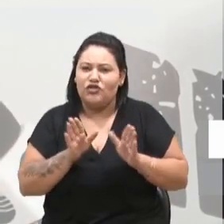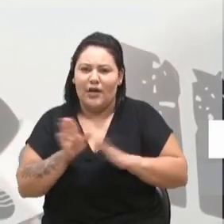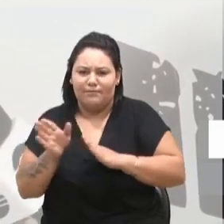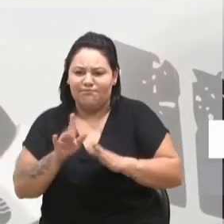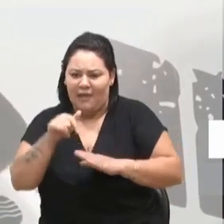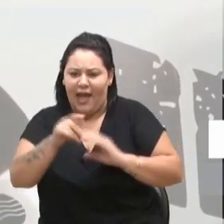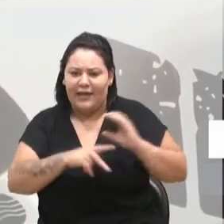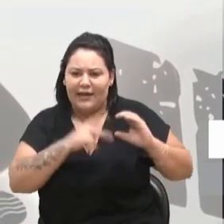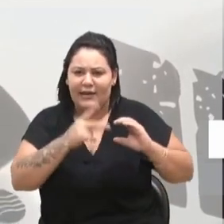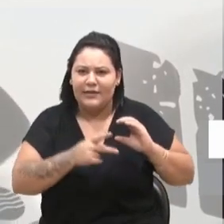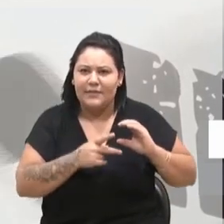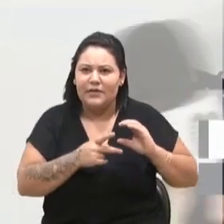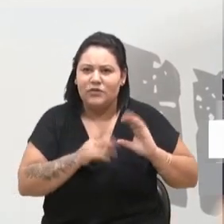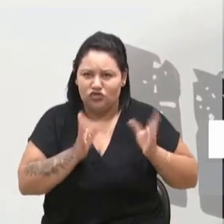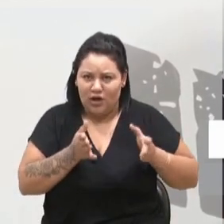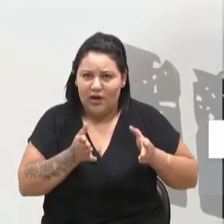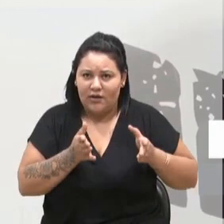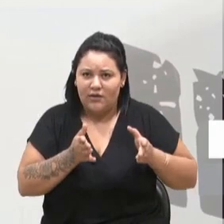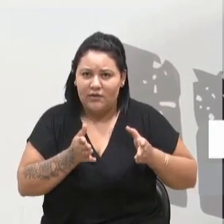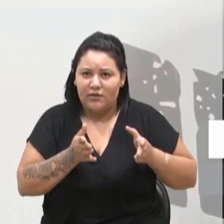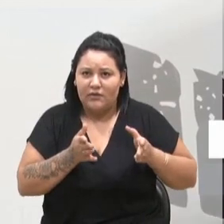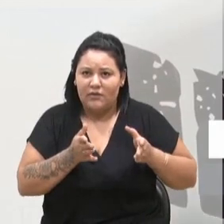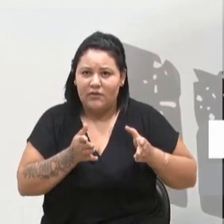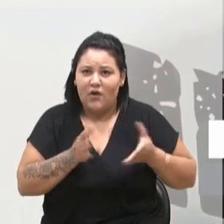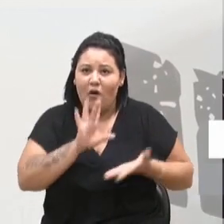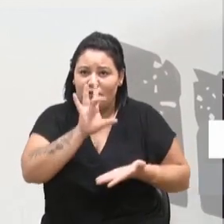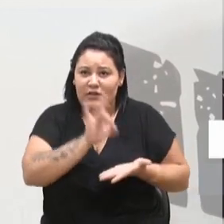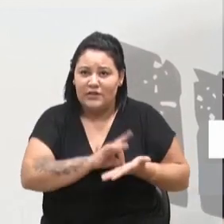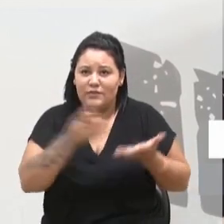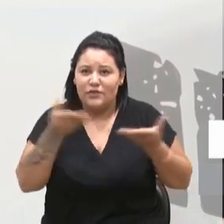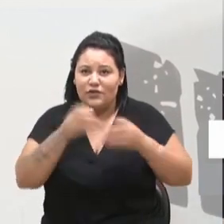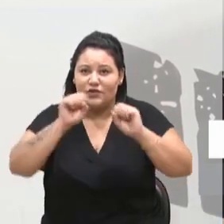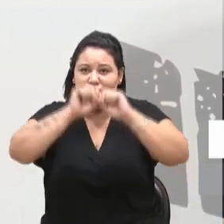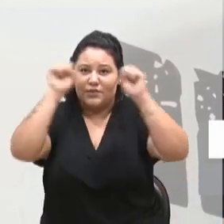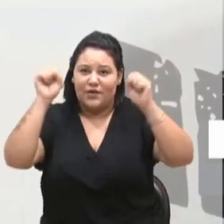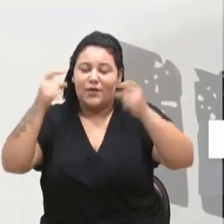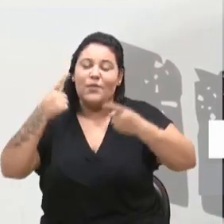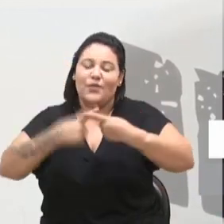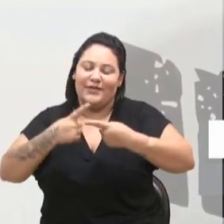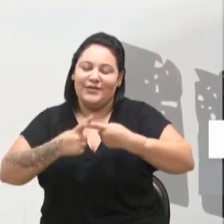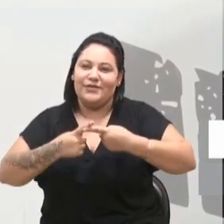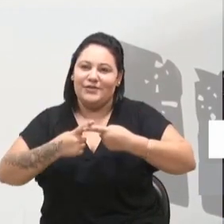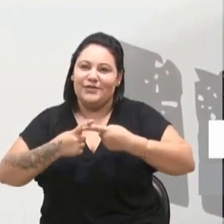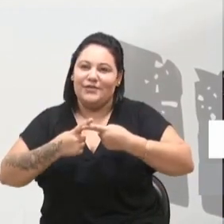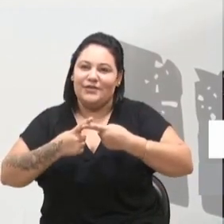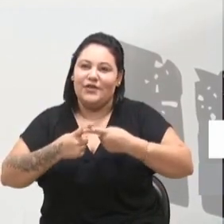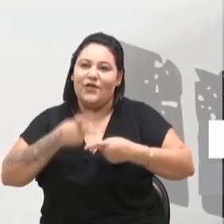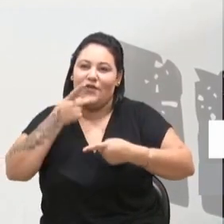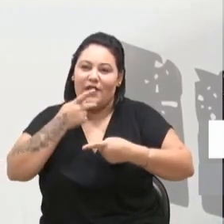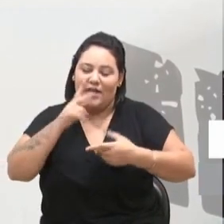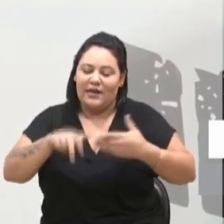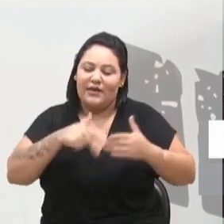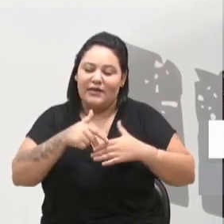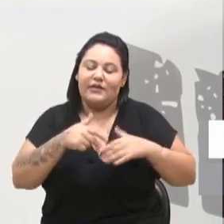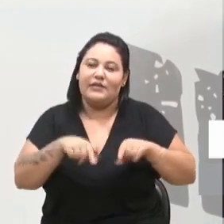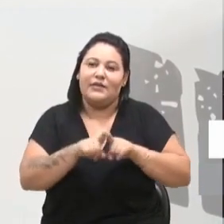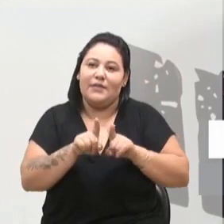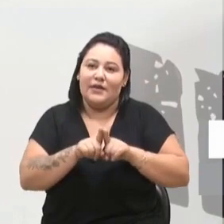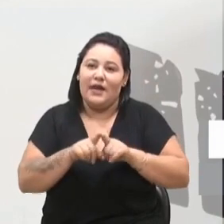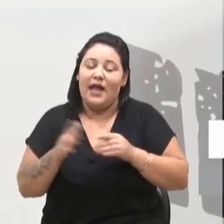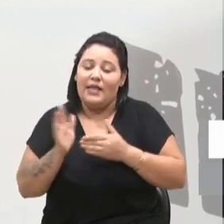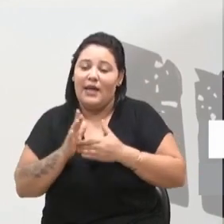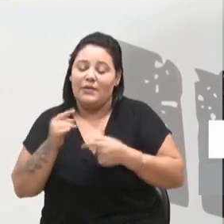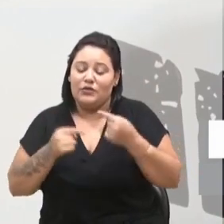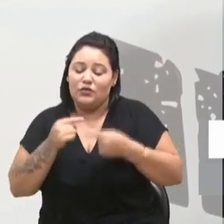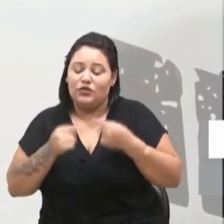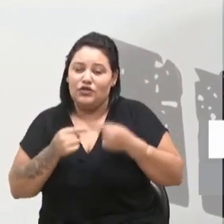trouxe, já tramita aqui na casa? Protocolamos hoje de manhã, por isso que eu trouxe à tona no grande expediente, até para a gente fomentar e debater mais sobre